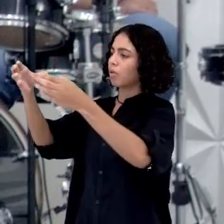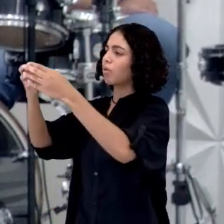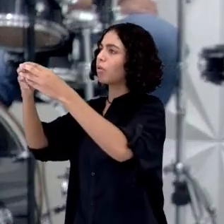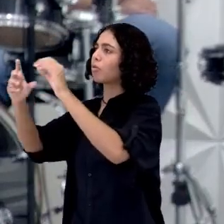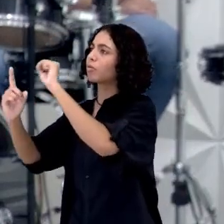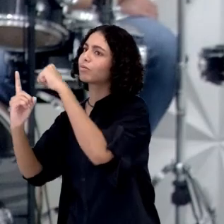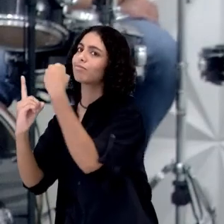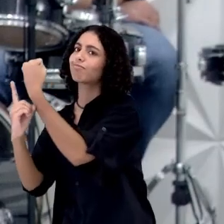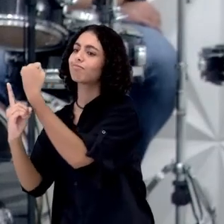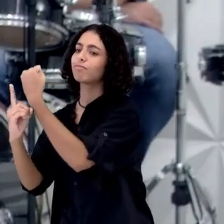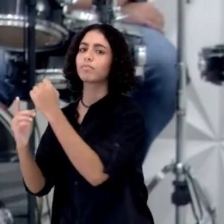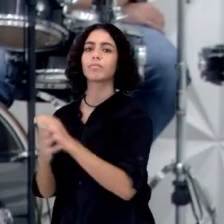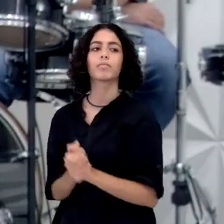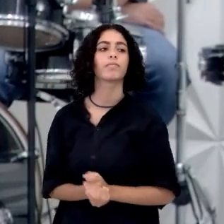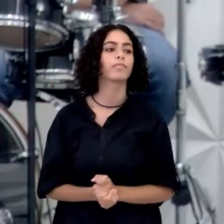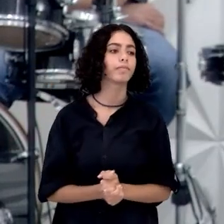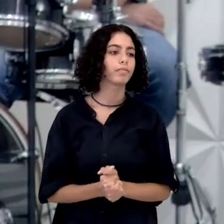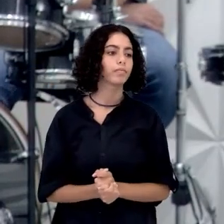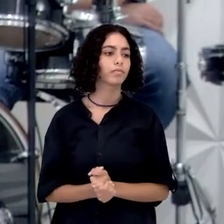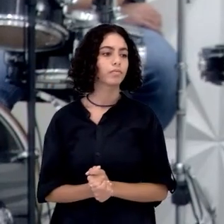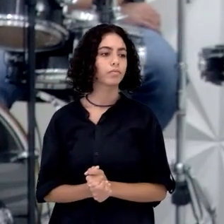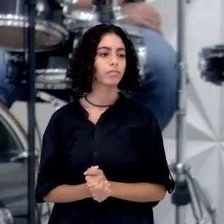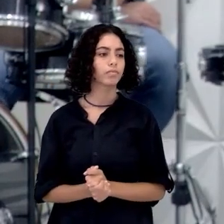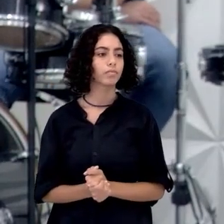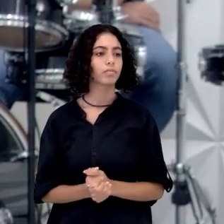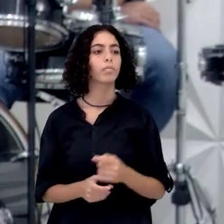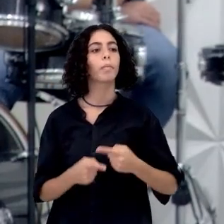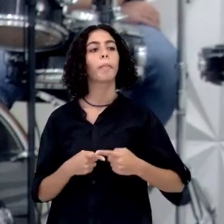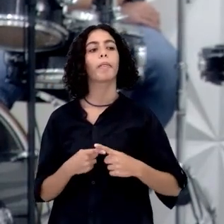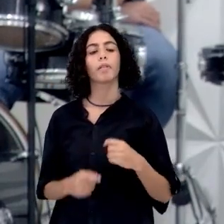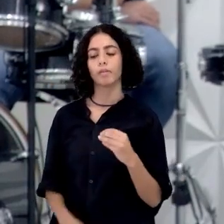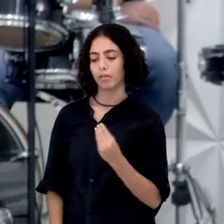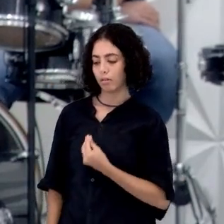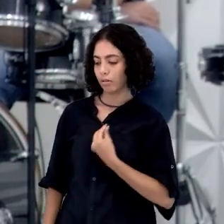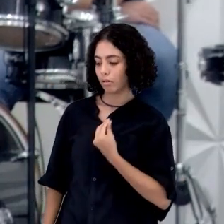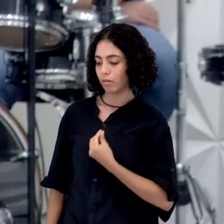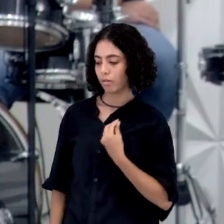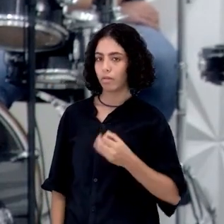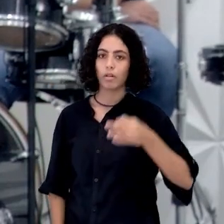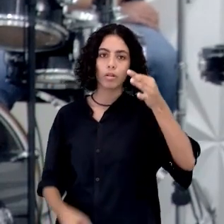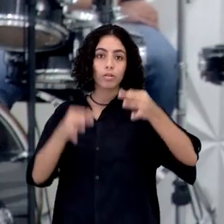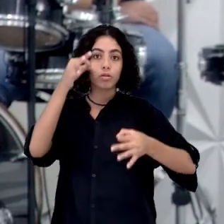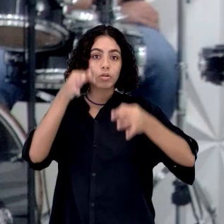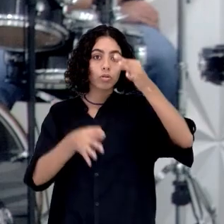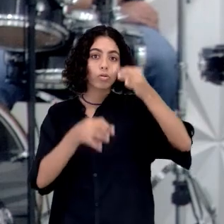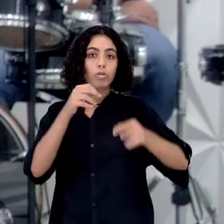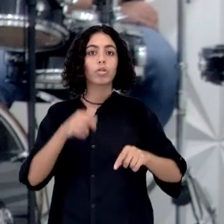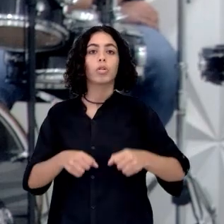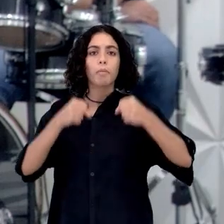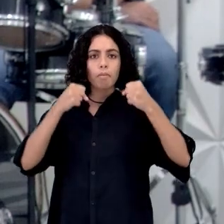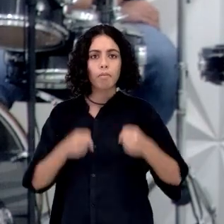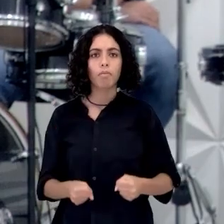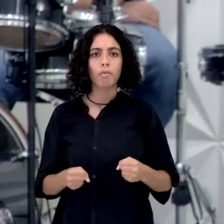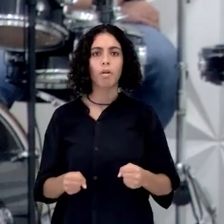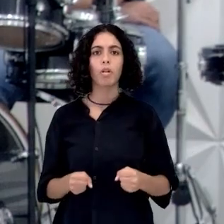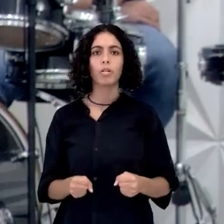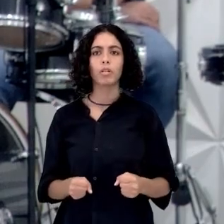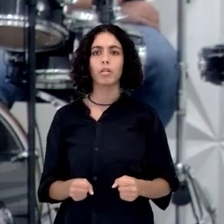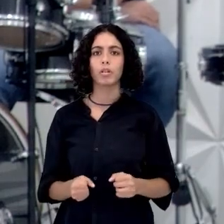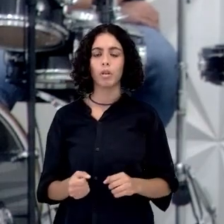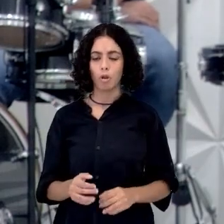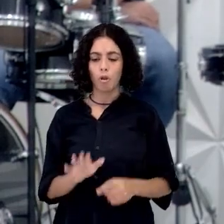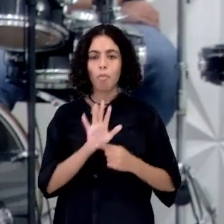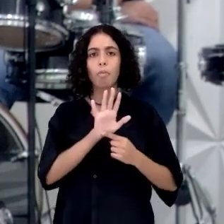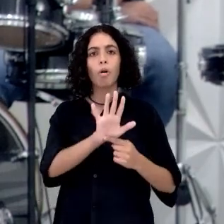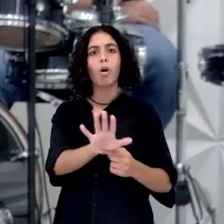porque viver em justiça pode definir a conclusão da história da sua família. Essa é a grande